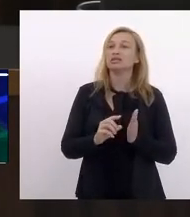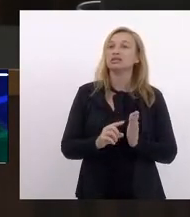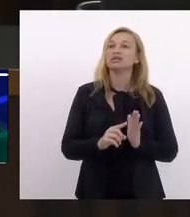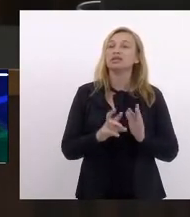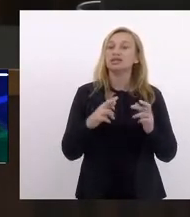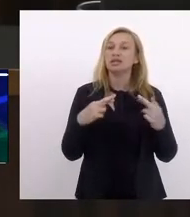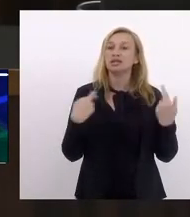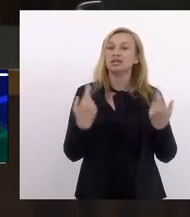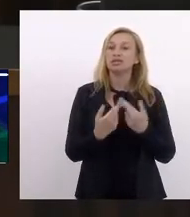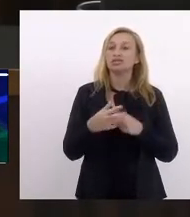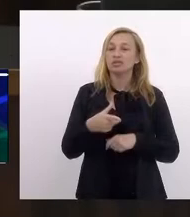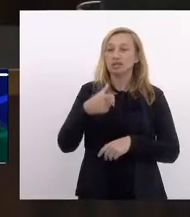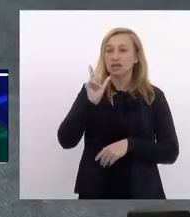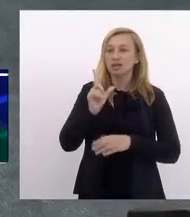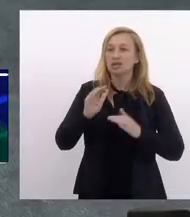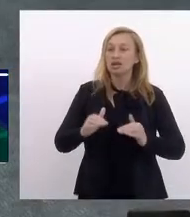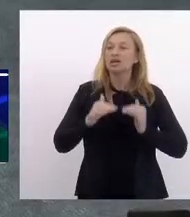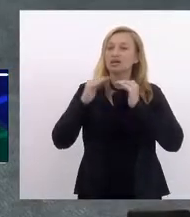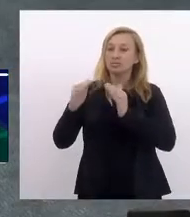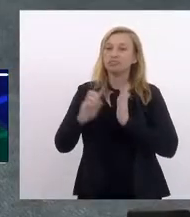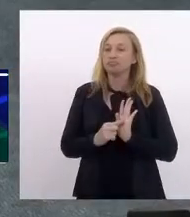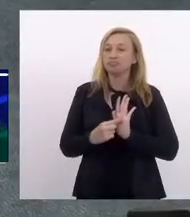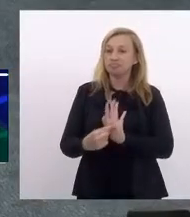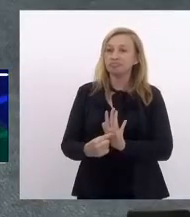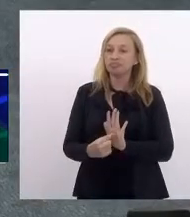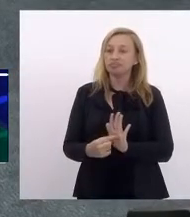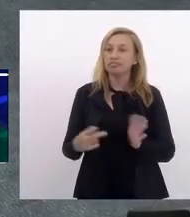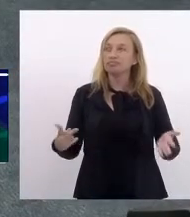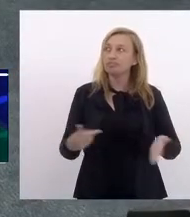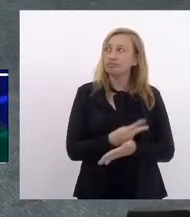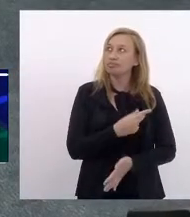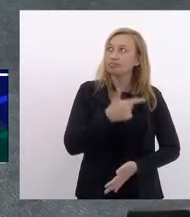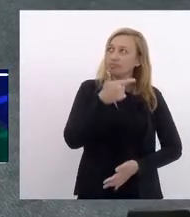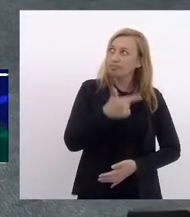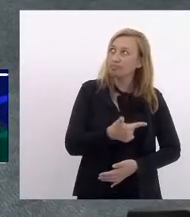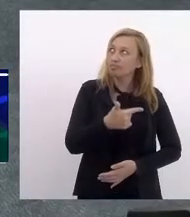anterior. A ata reflete com exatidão o ocorrido na